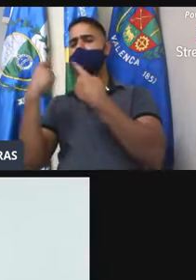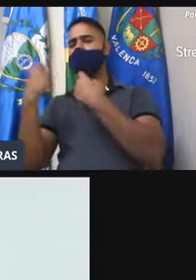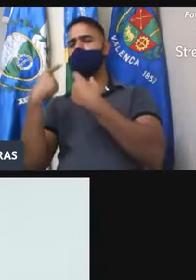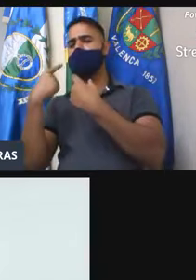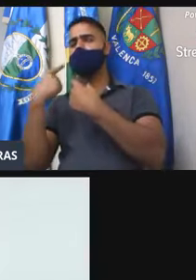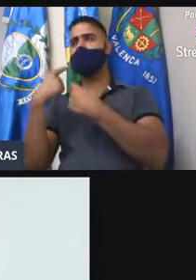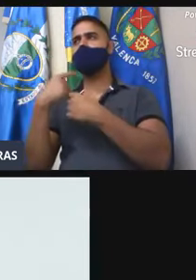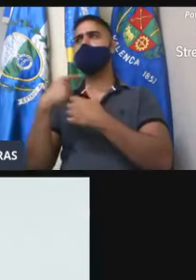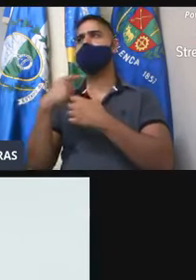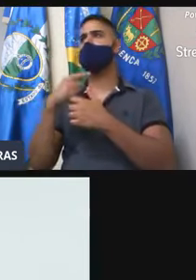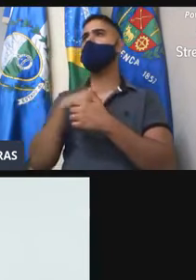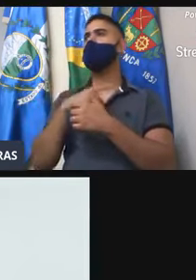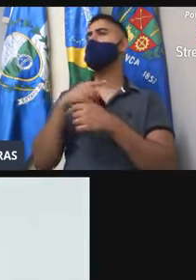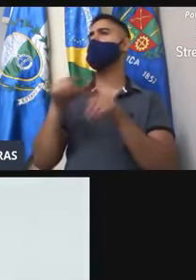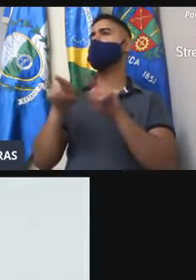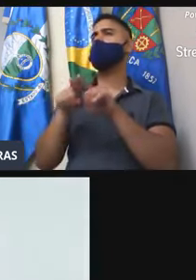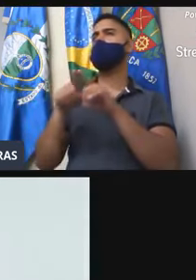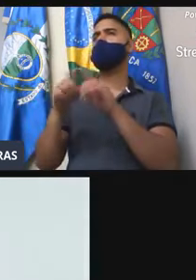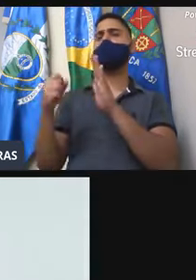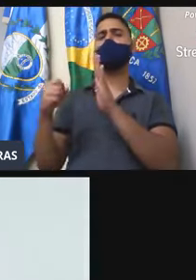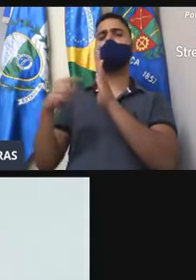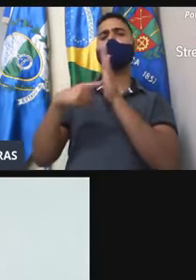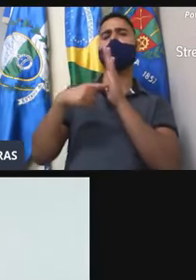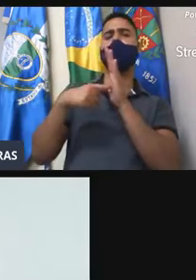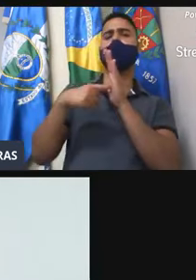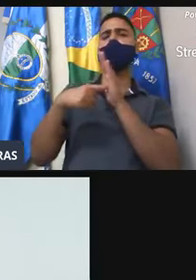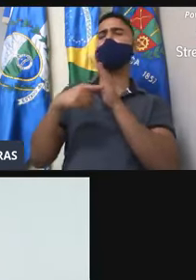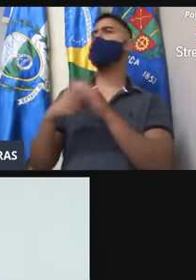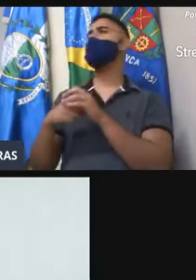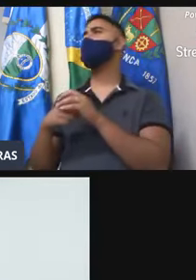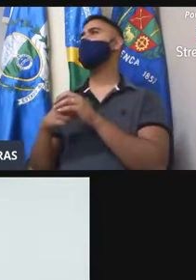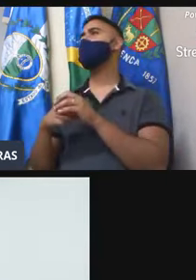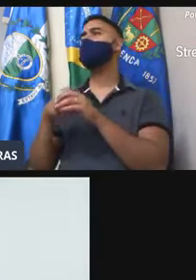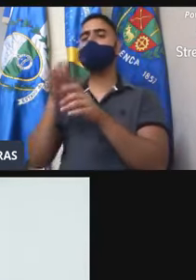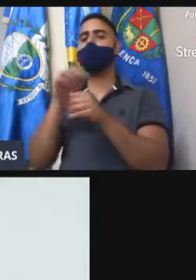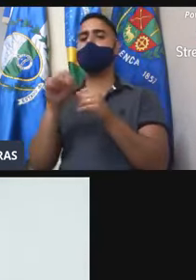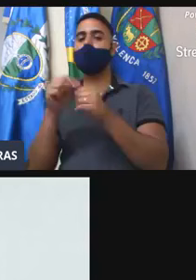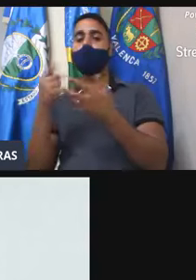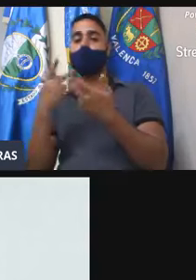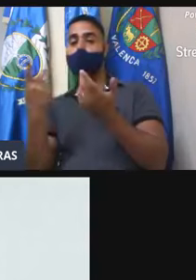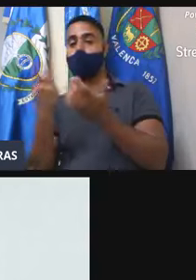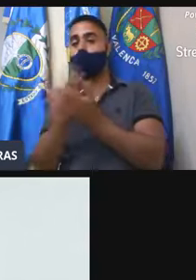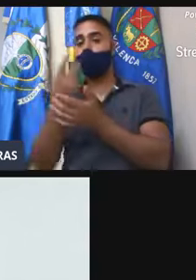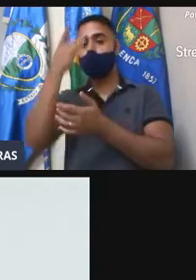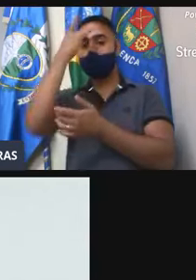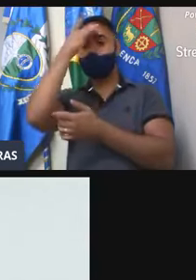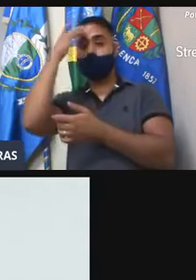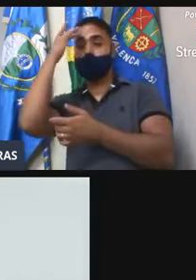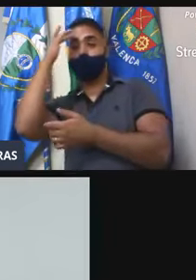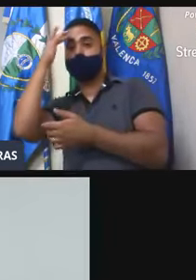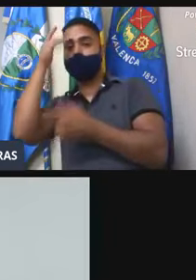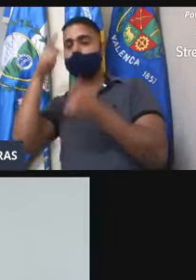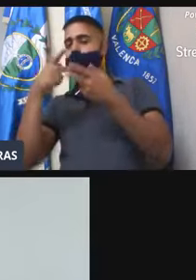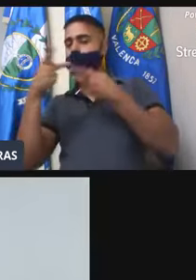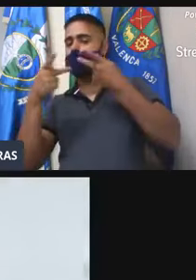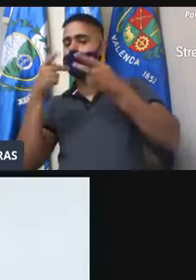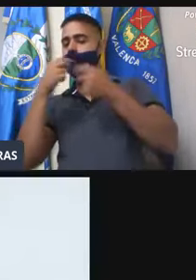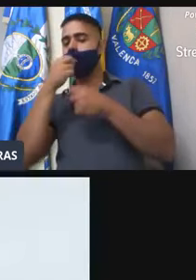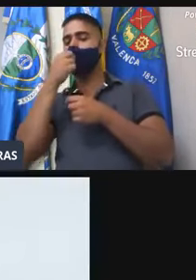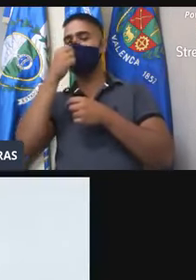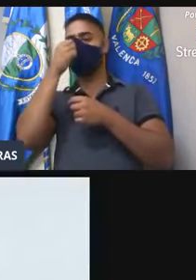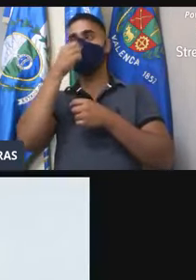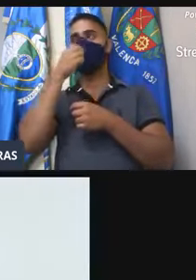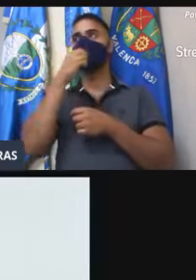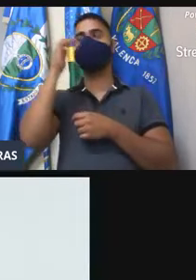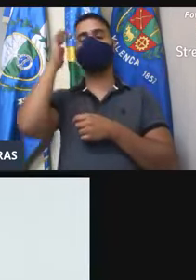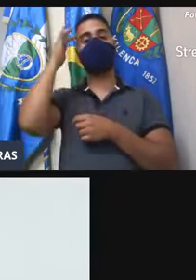né, receber aí denúncias em relação a... Né, você escorrega um pouquinho no seu dizer, a gente acha que